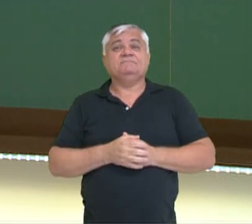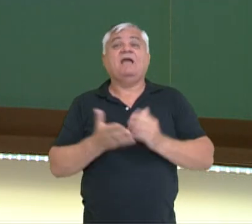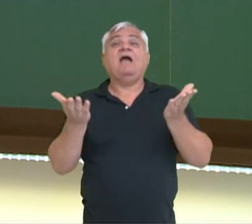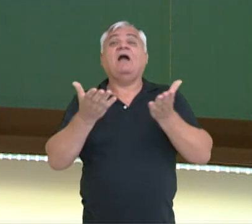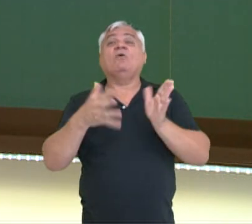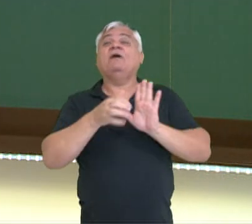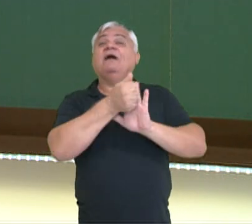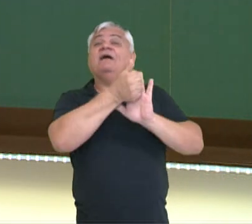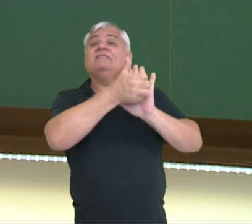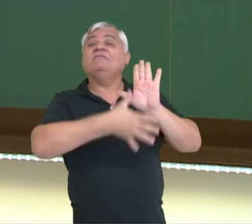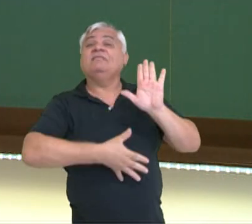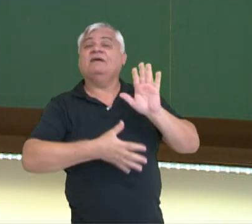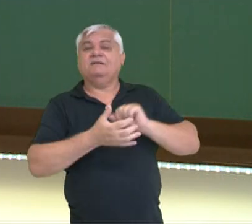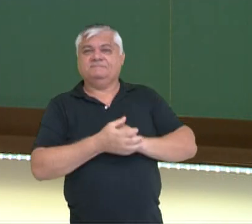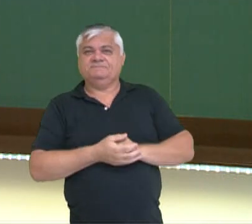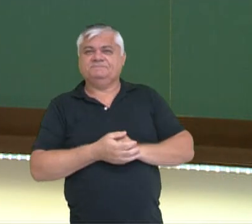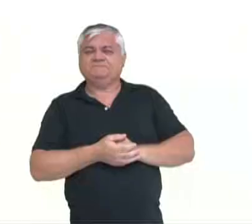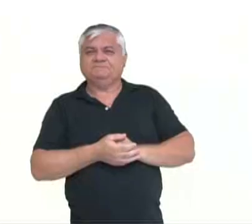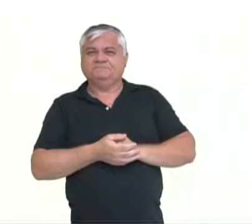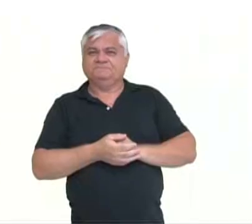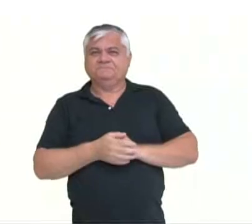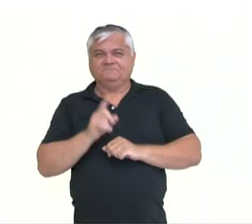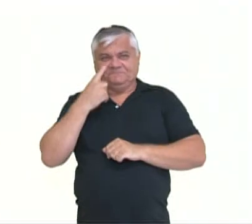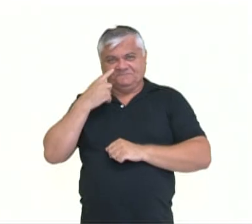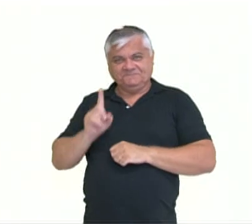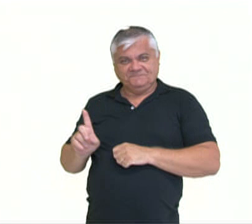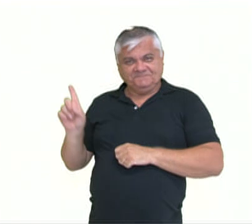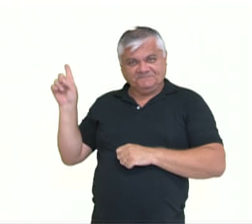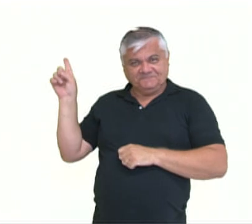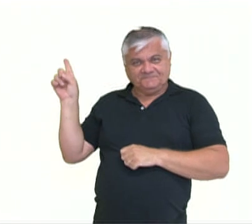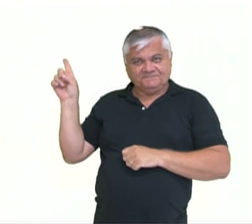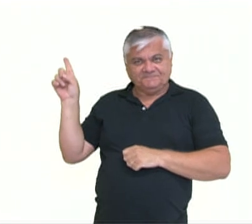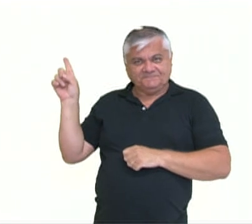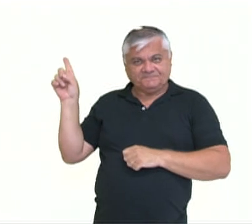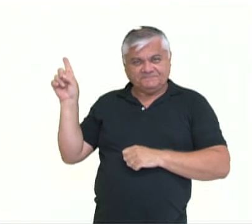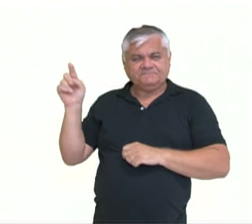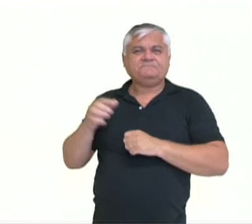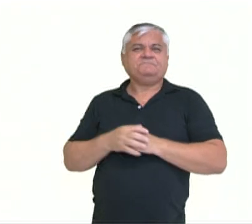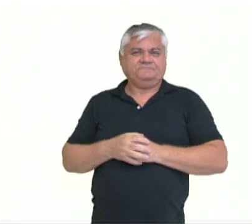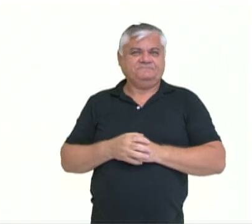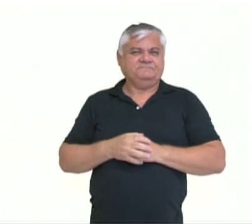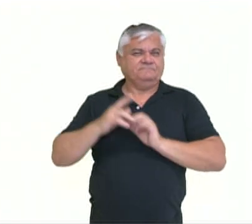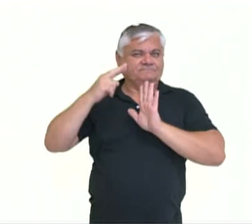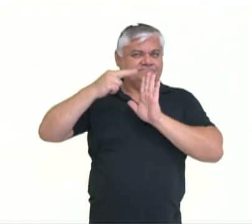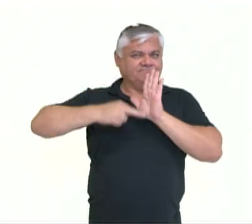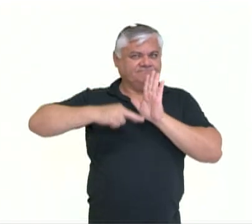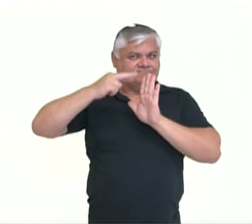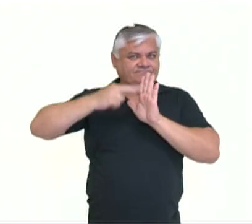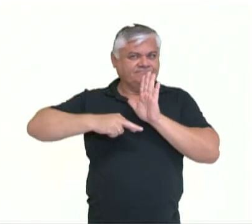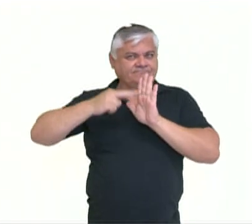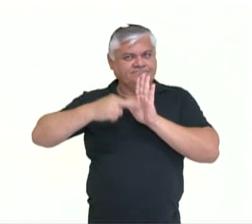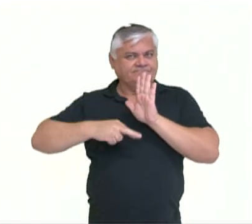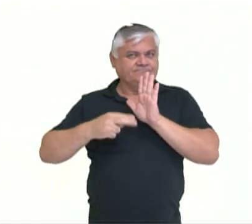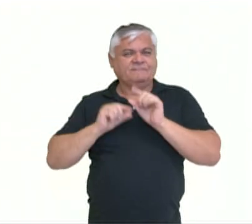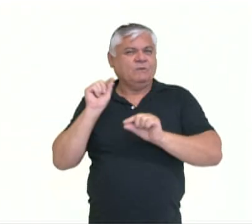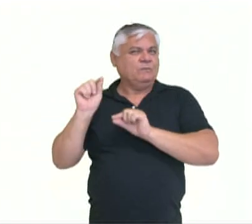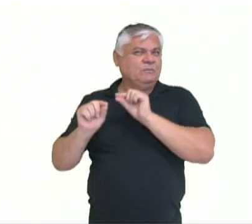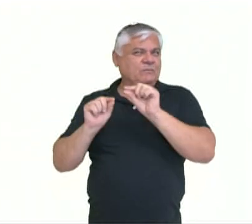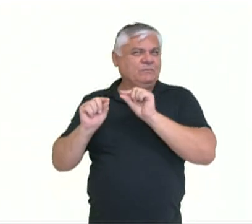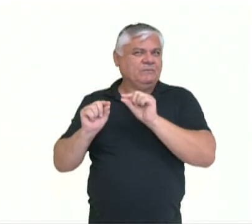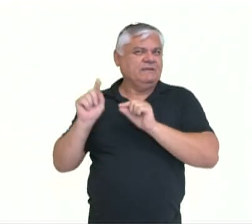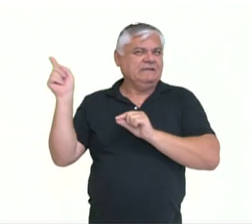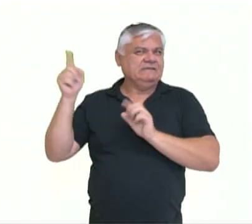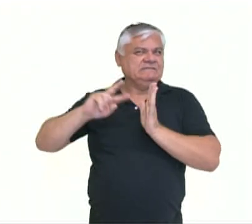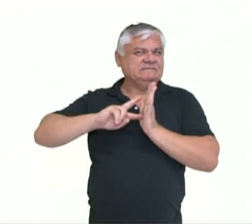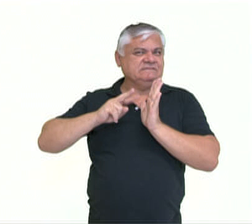atividade? Sobre esses versos, viajar es volverse mundano, es conocer otra gente, es volver a